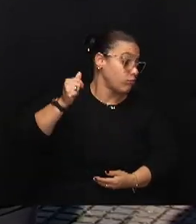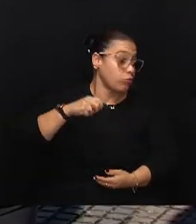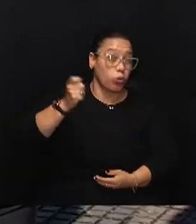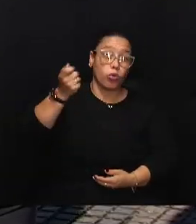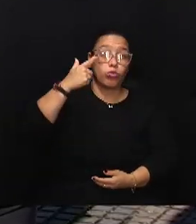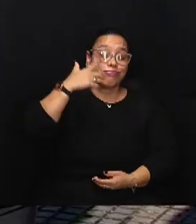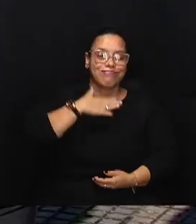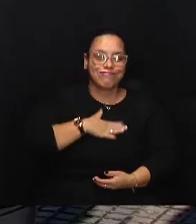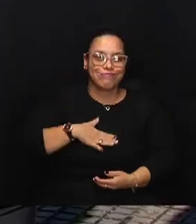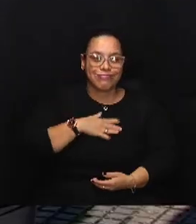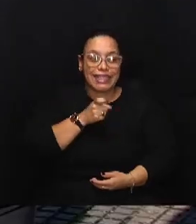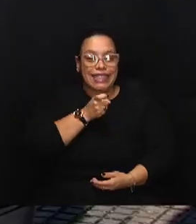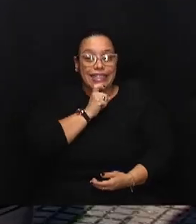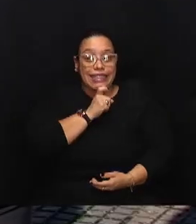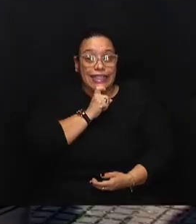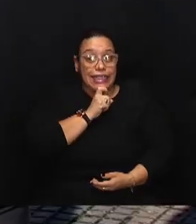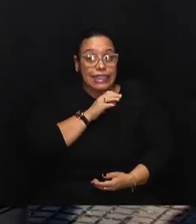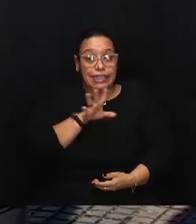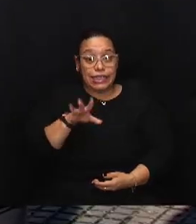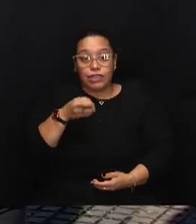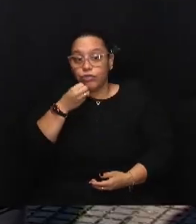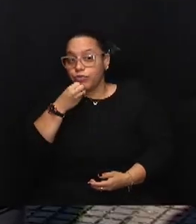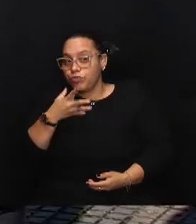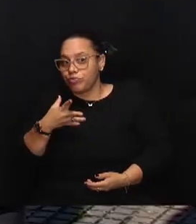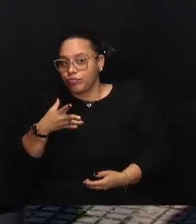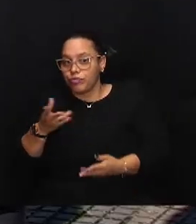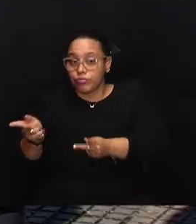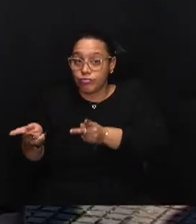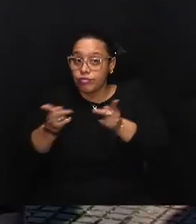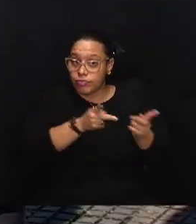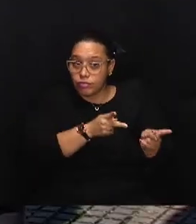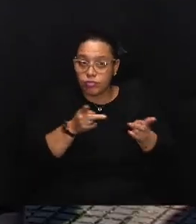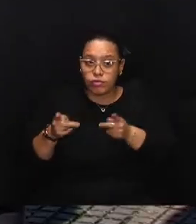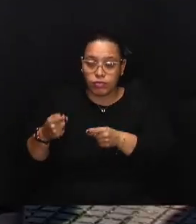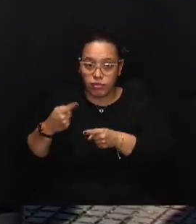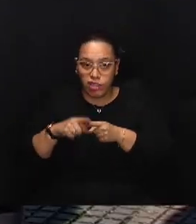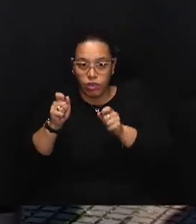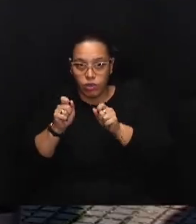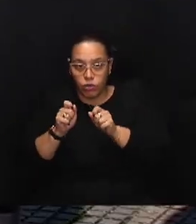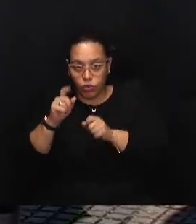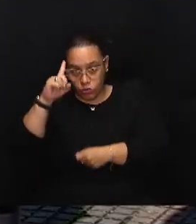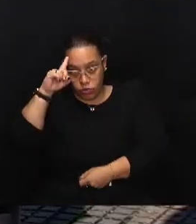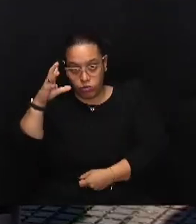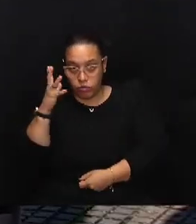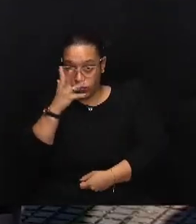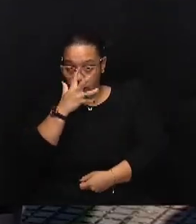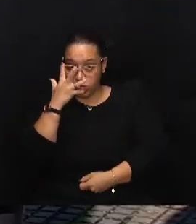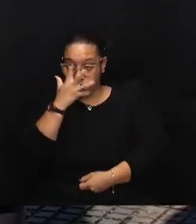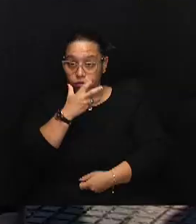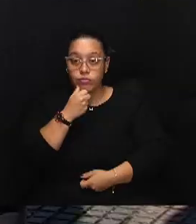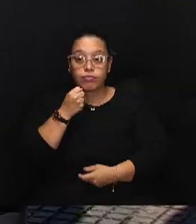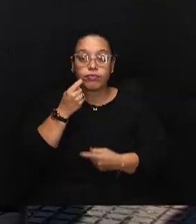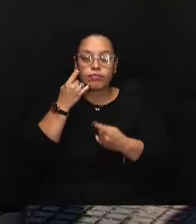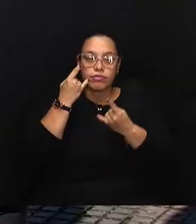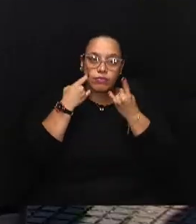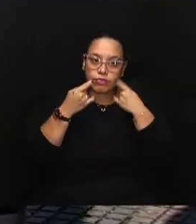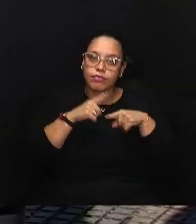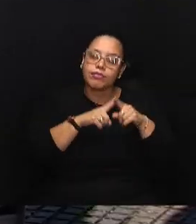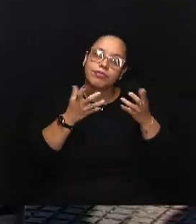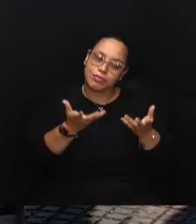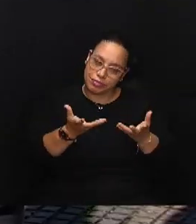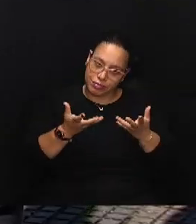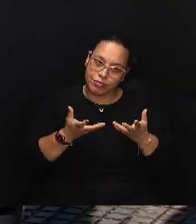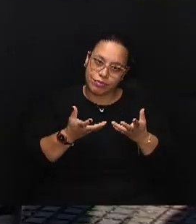solzinho gostoso, tá frio, né? Tá bom, né? E fica o convite, então, porque de dia é um passeio muito bonito, muito interessante. Mas se